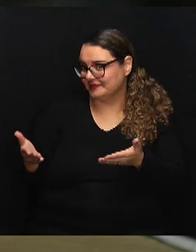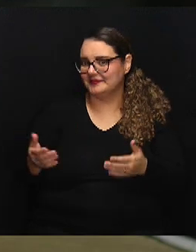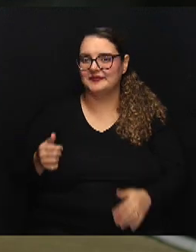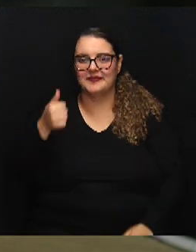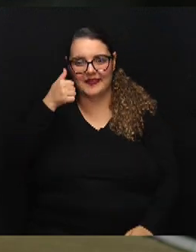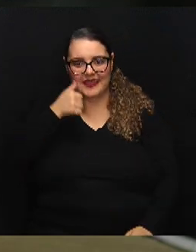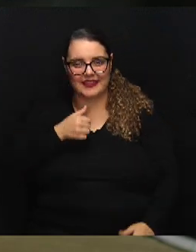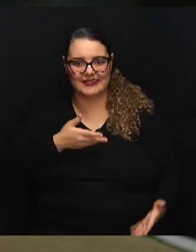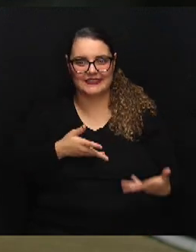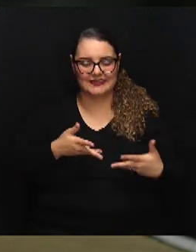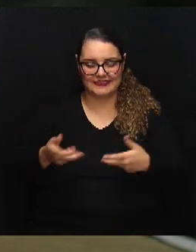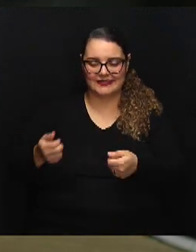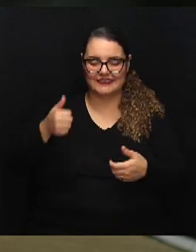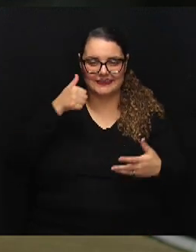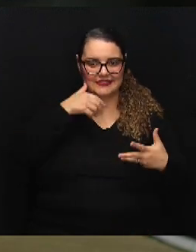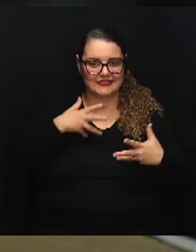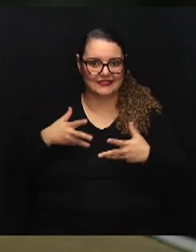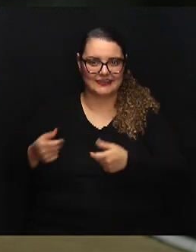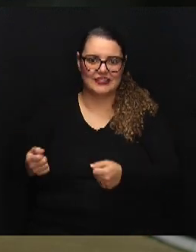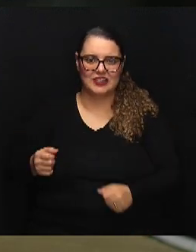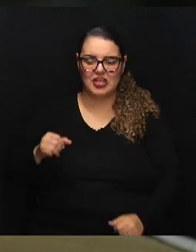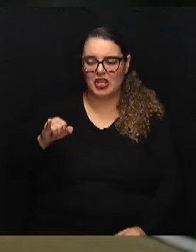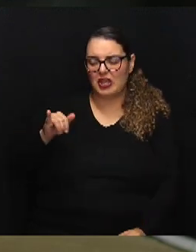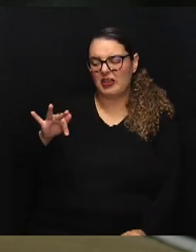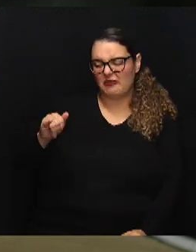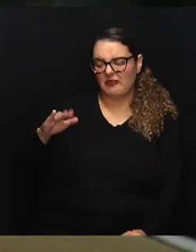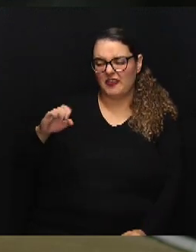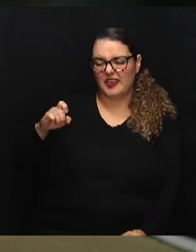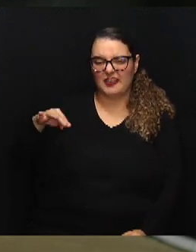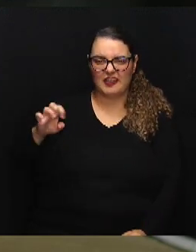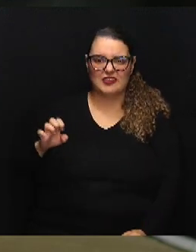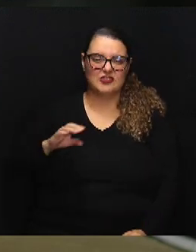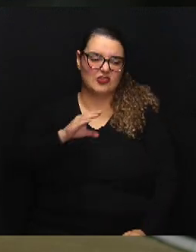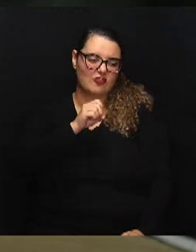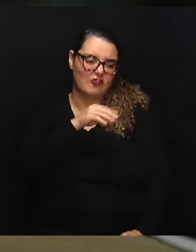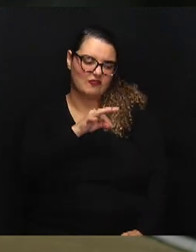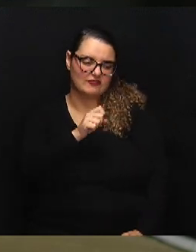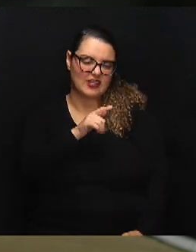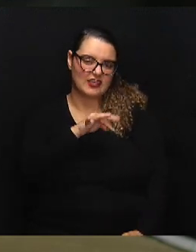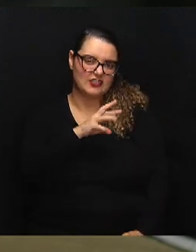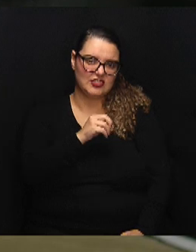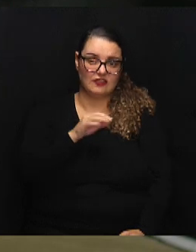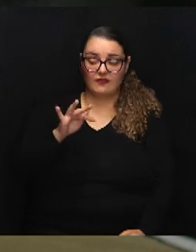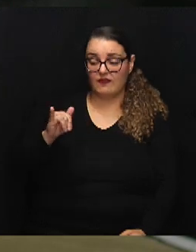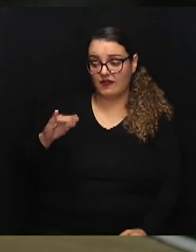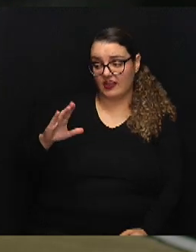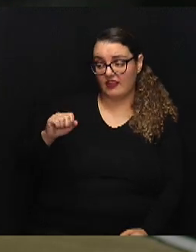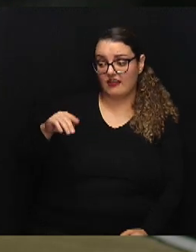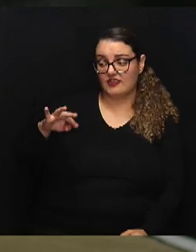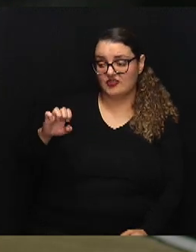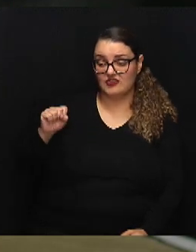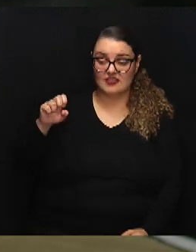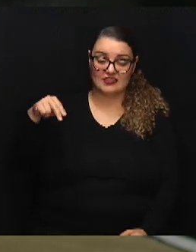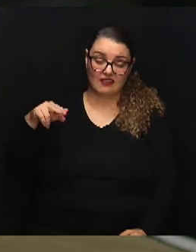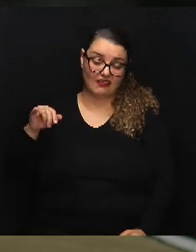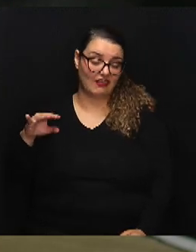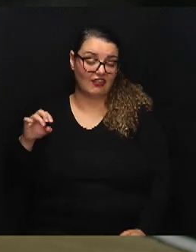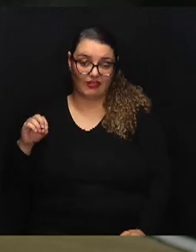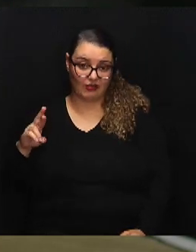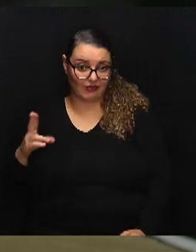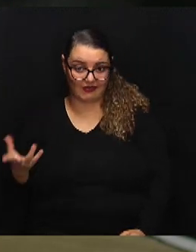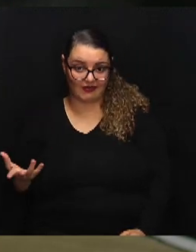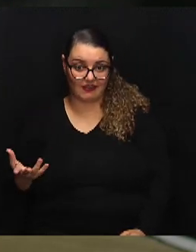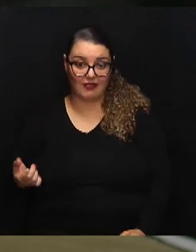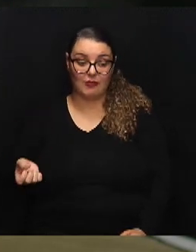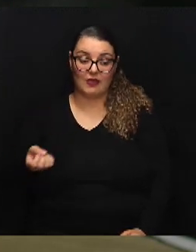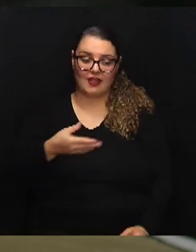nossas convidadas, os termos ficante, contatinho, ficante sênior, eles fazem parte do vocabulário afetivo da nova geração. Mas por